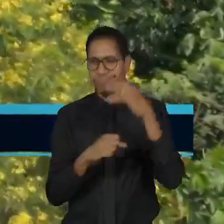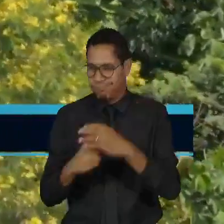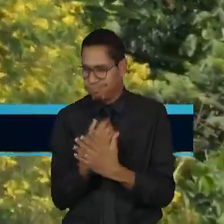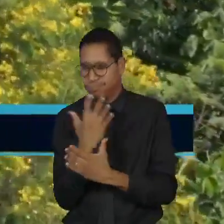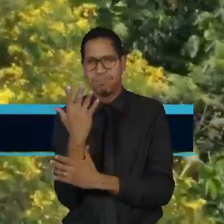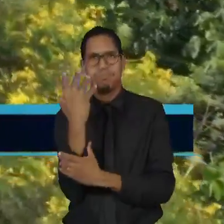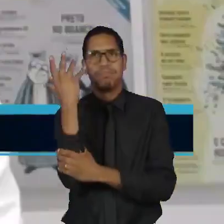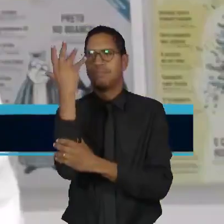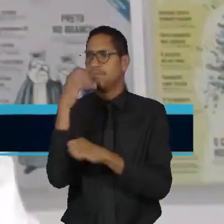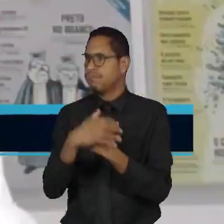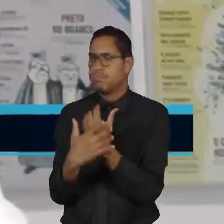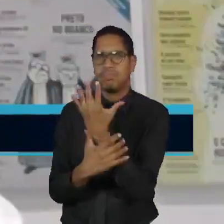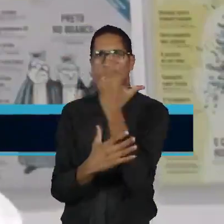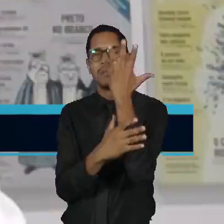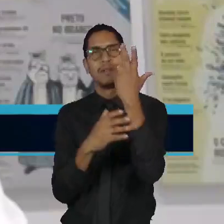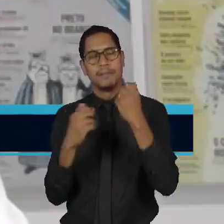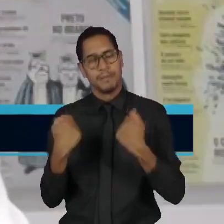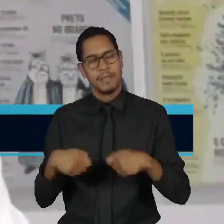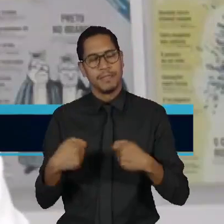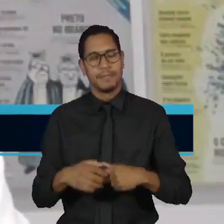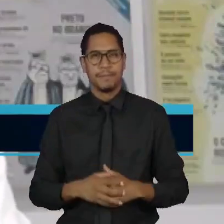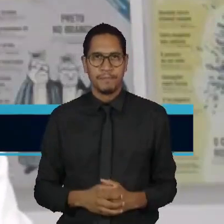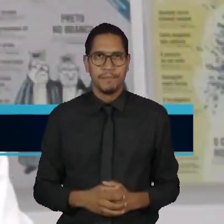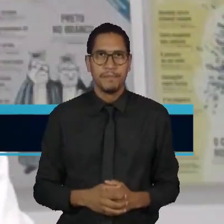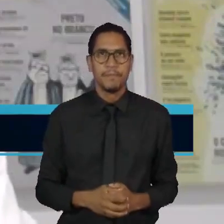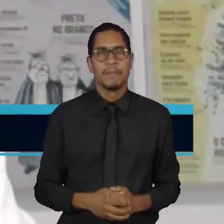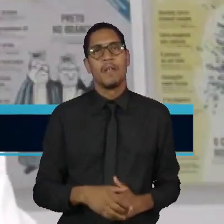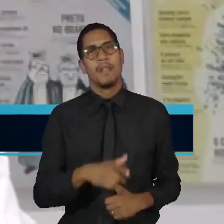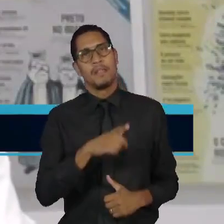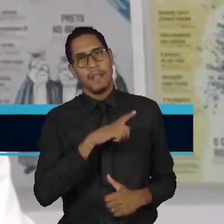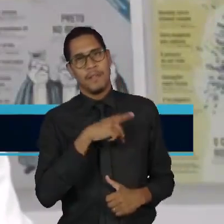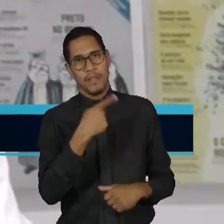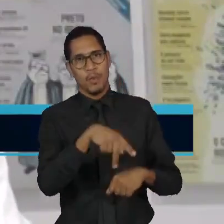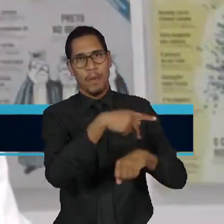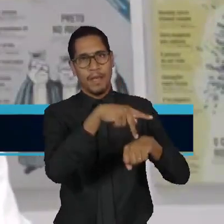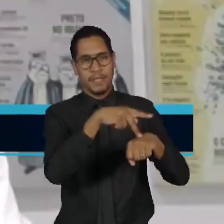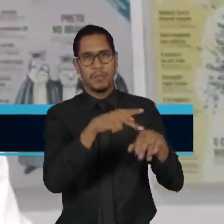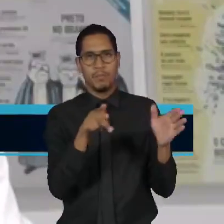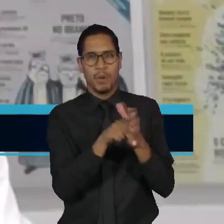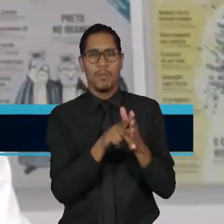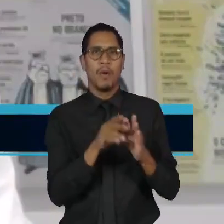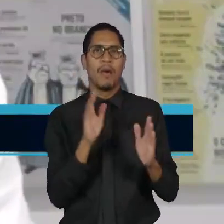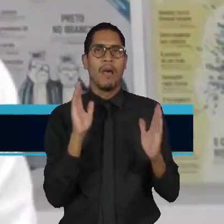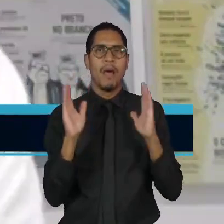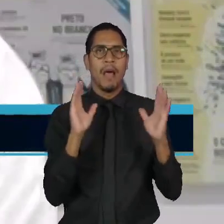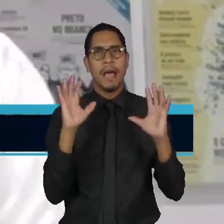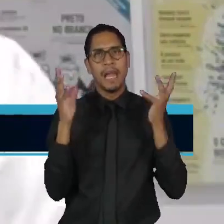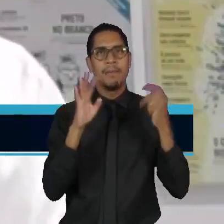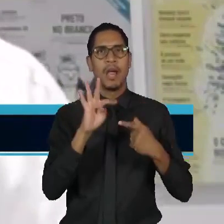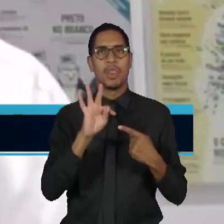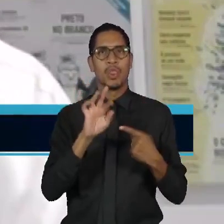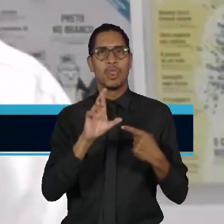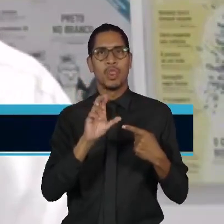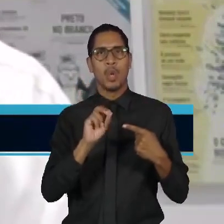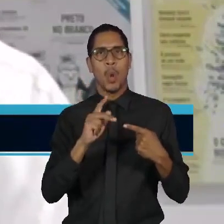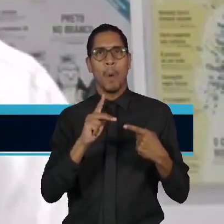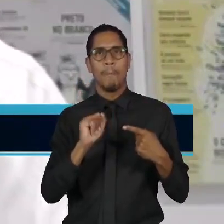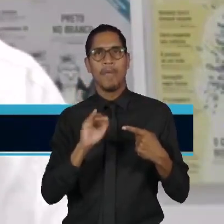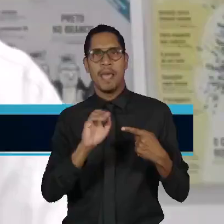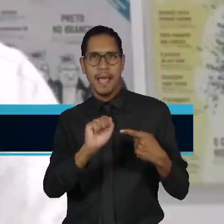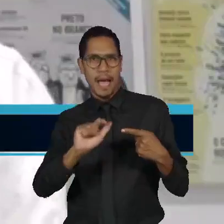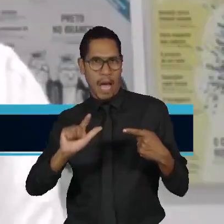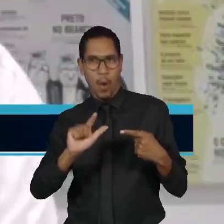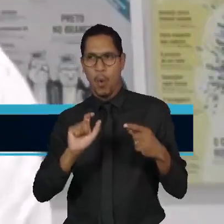nos trópicos. Dos países tropicais, nenhum país tem a capacidade de oferecer essas soluções de maneira